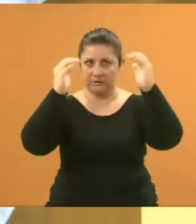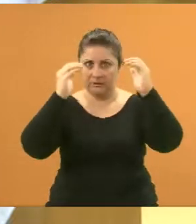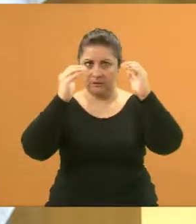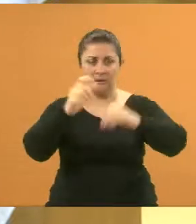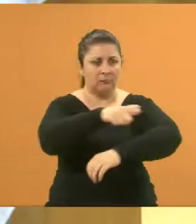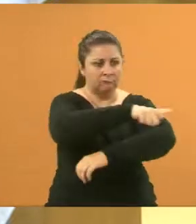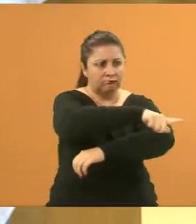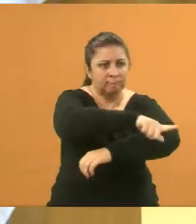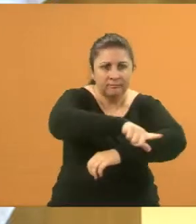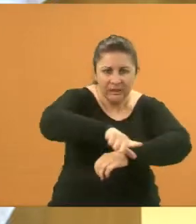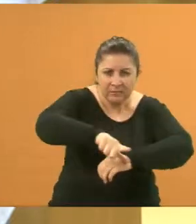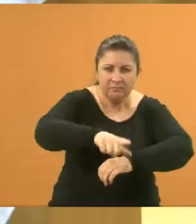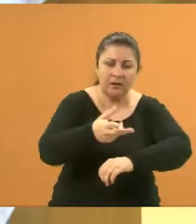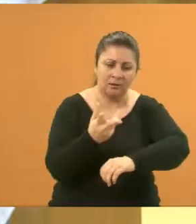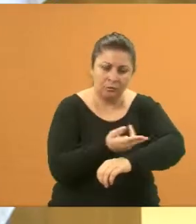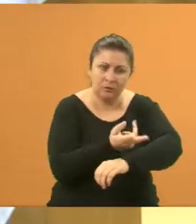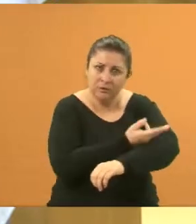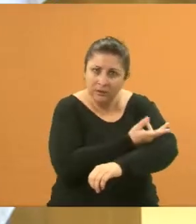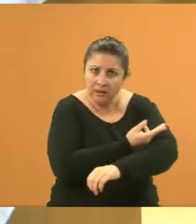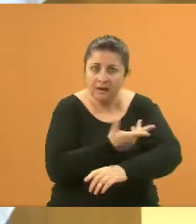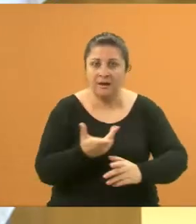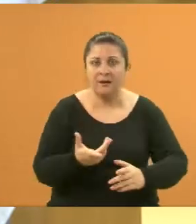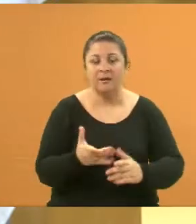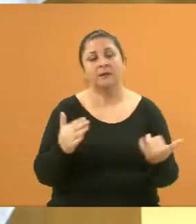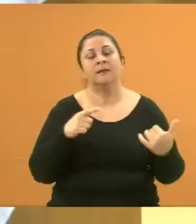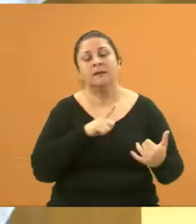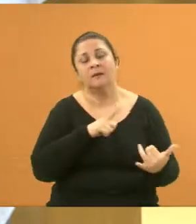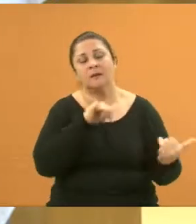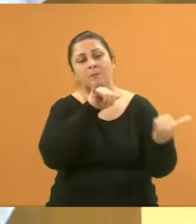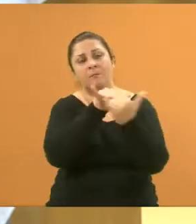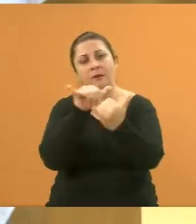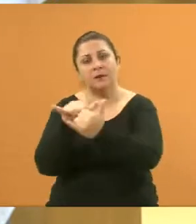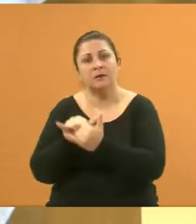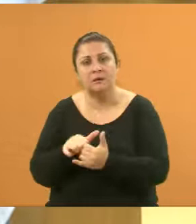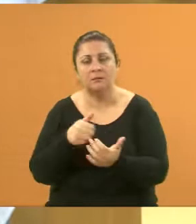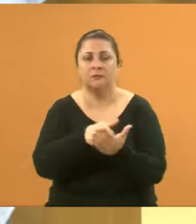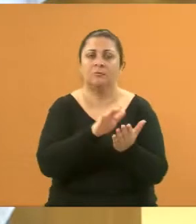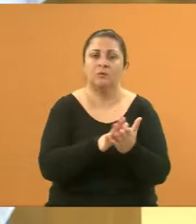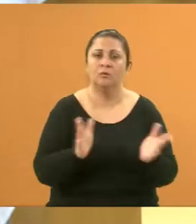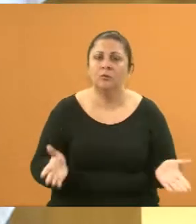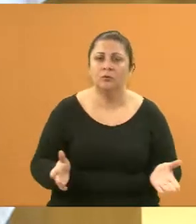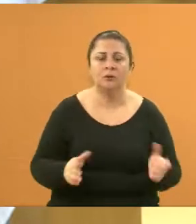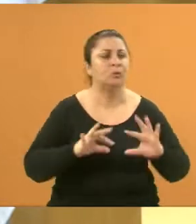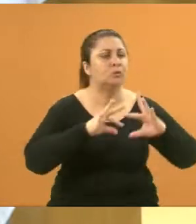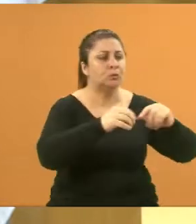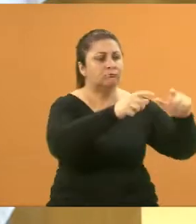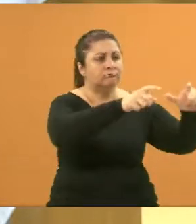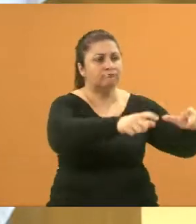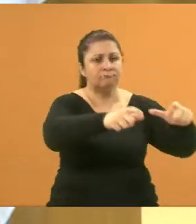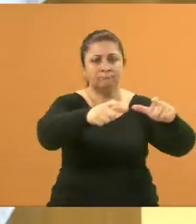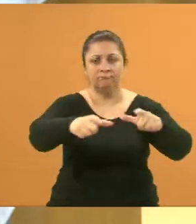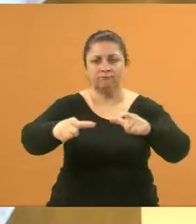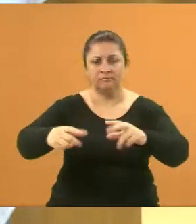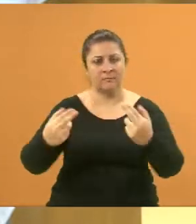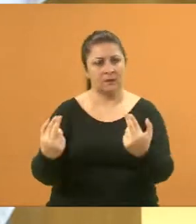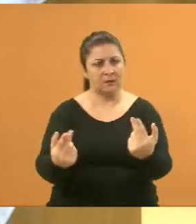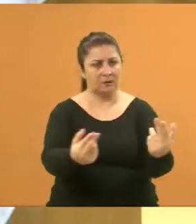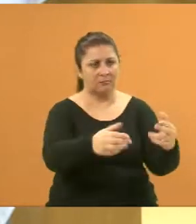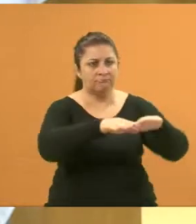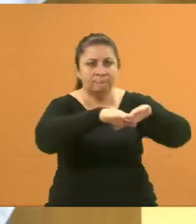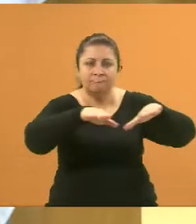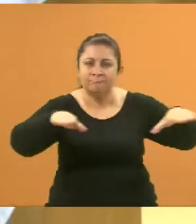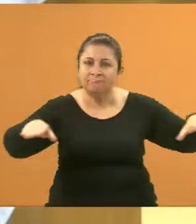fazer, obterá a remissão à multa imposta, além de padronizar as instalações municipais, agilizando a